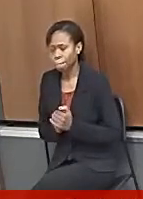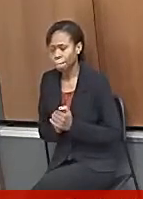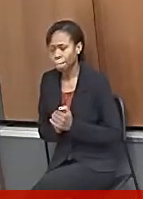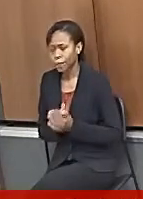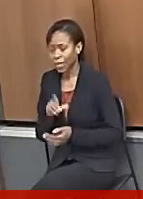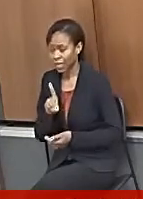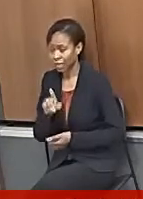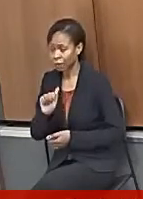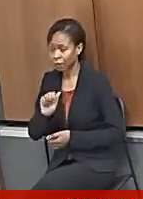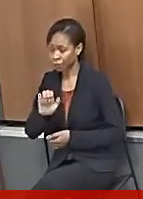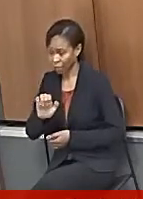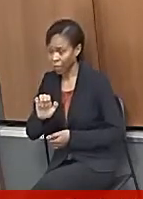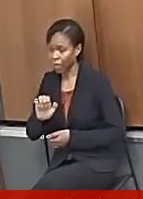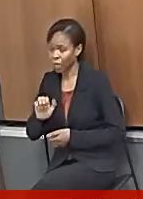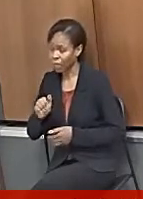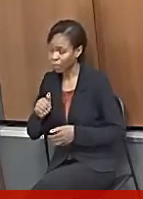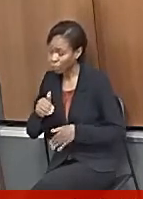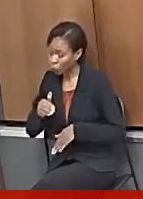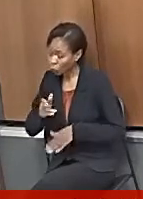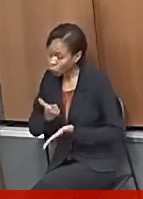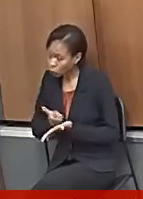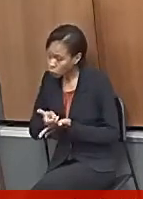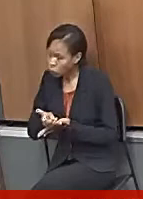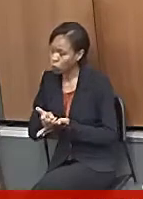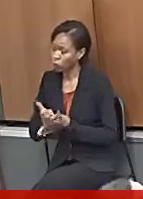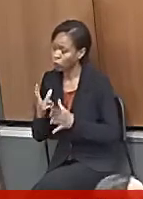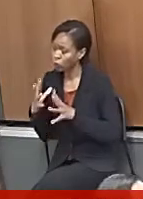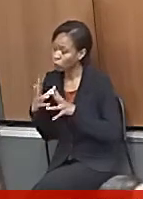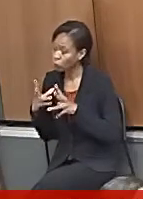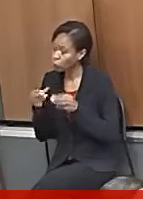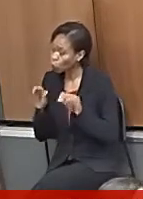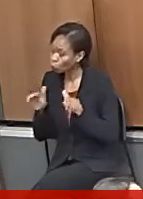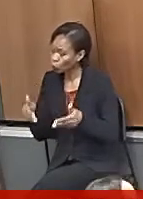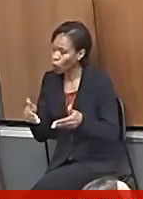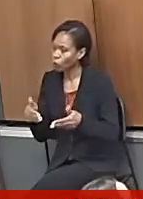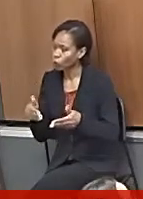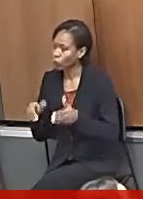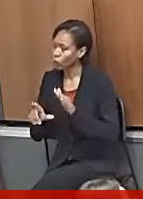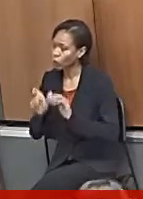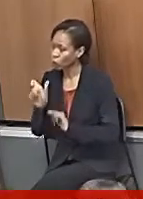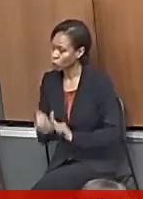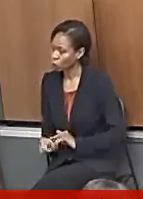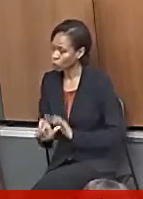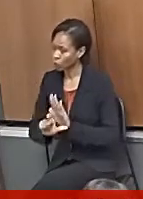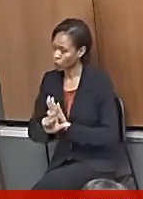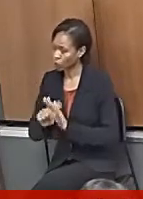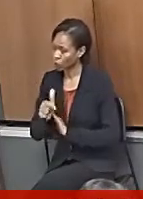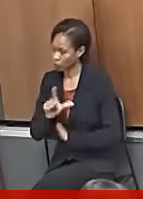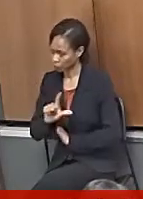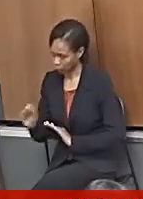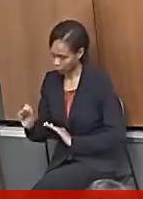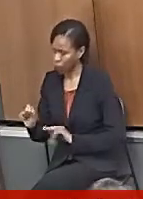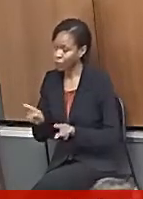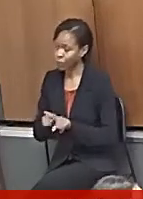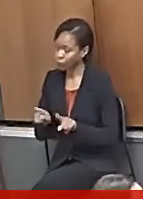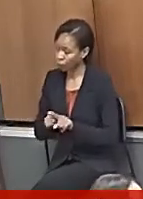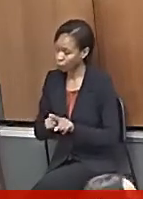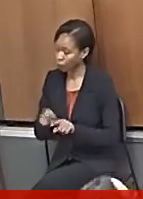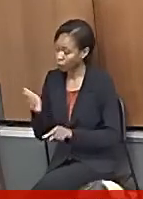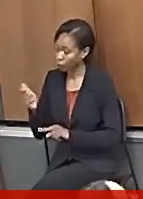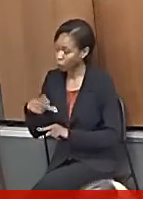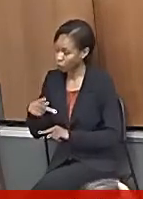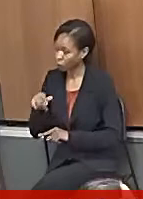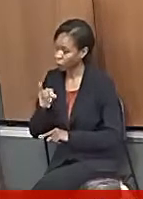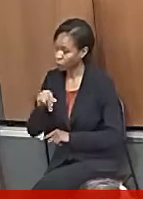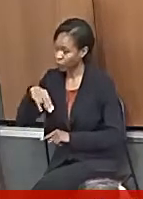estendida né para todos os leis em que também estão aposentando pelo inss porque é o